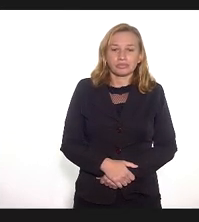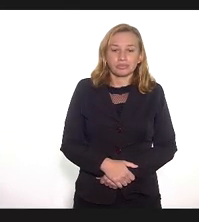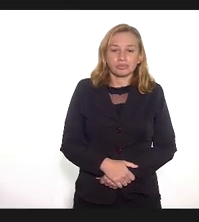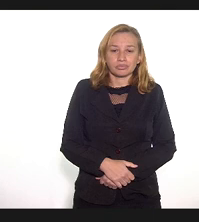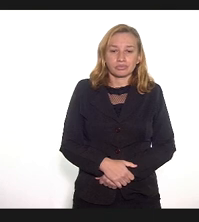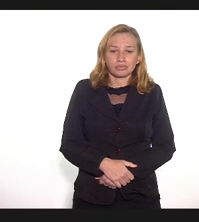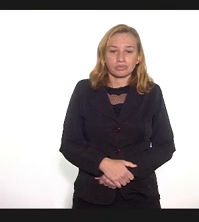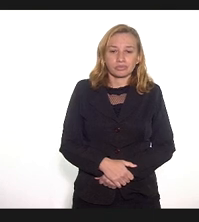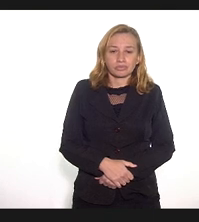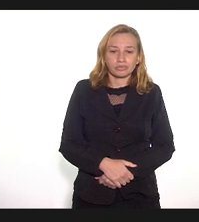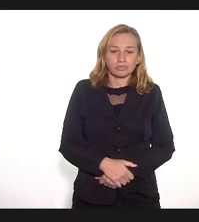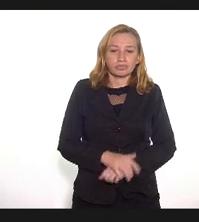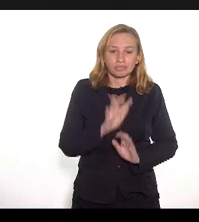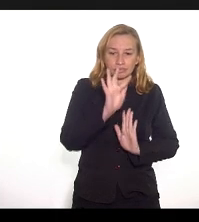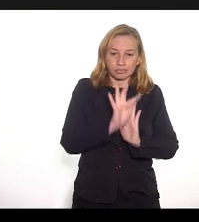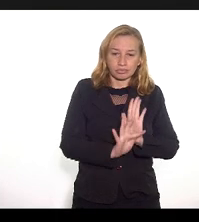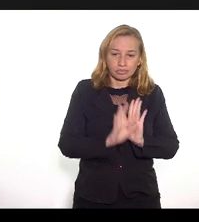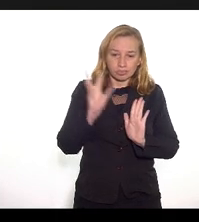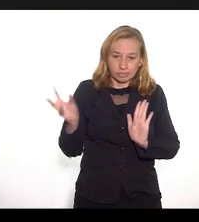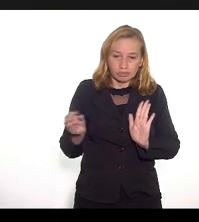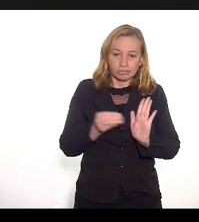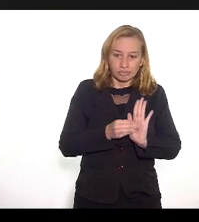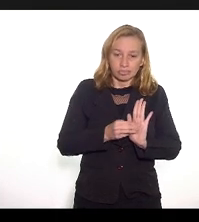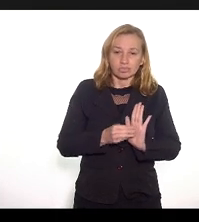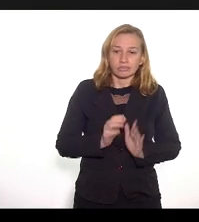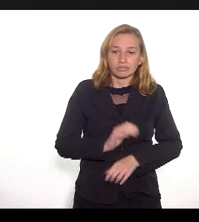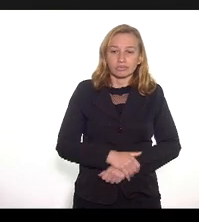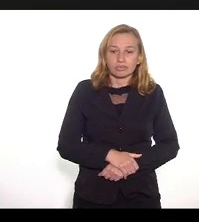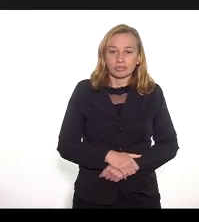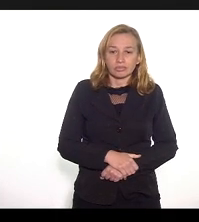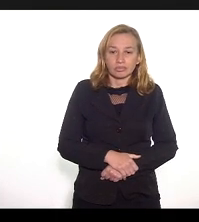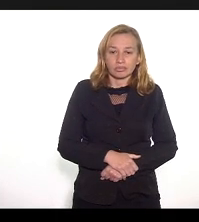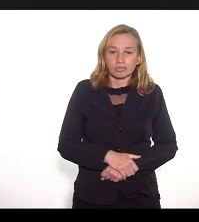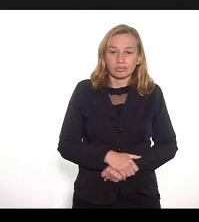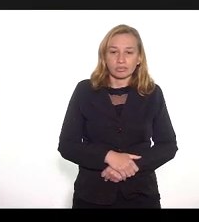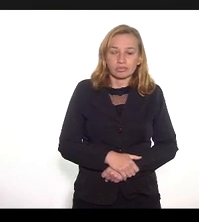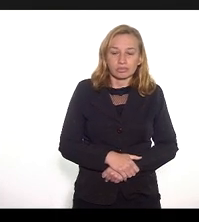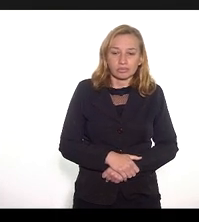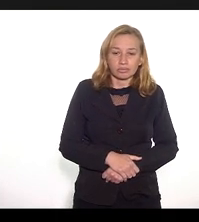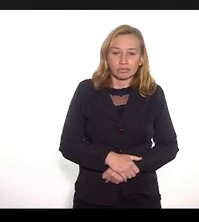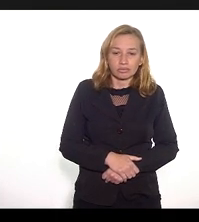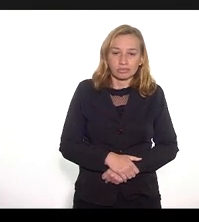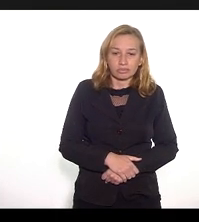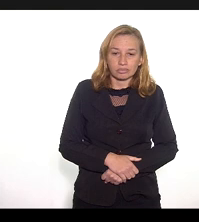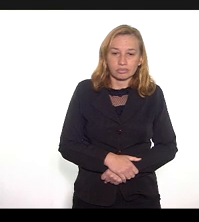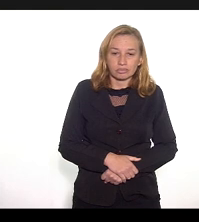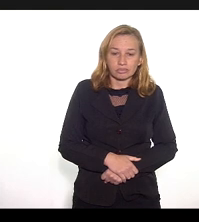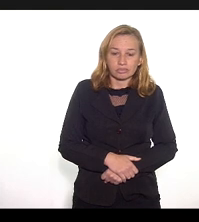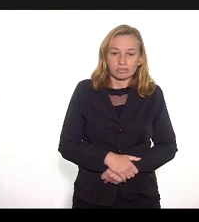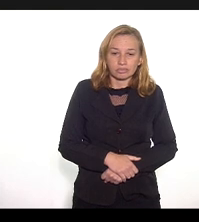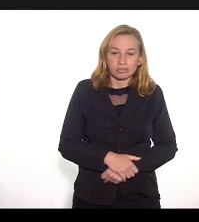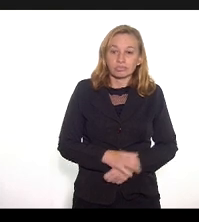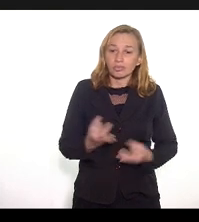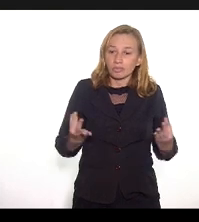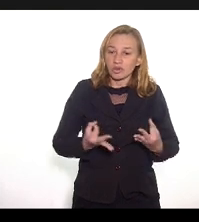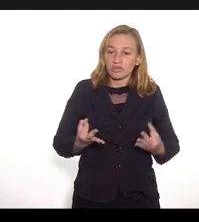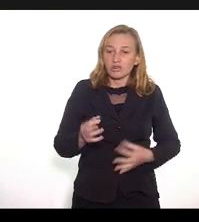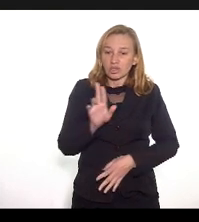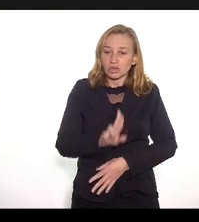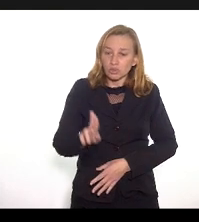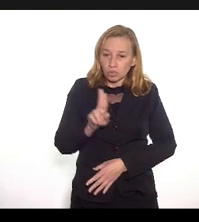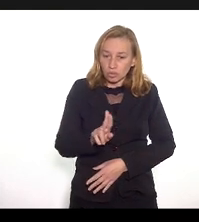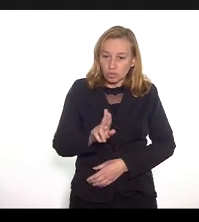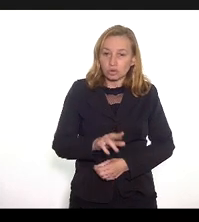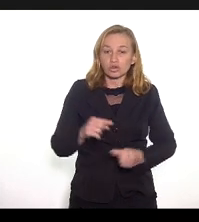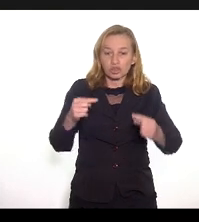Já está no texto, deputada Mônica. Poderão ser doados desde que esteja em perfeito estado de uso, né? E